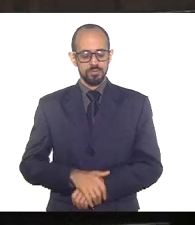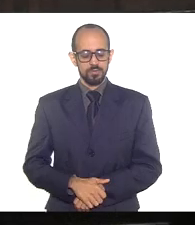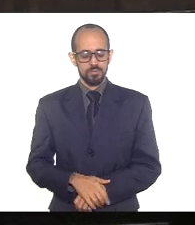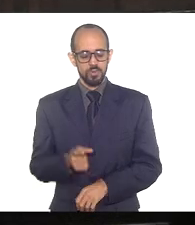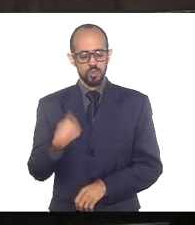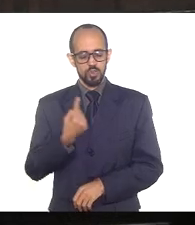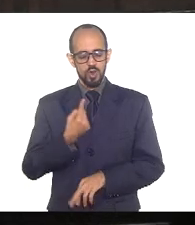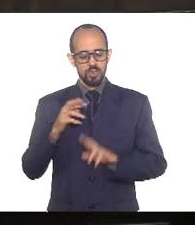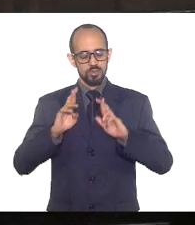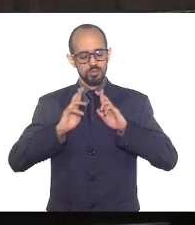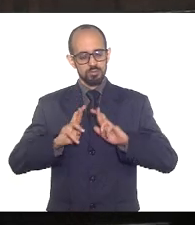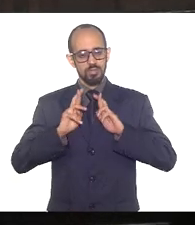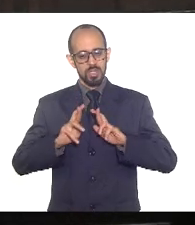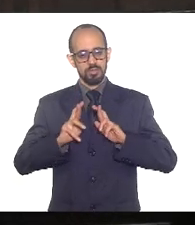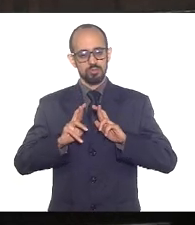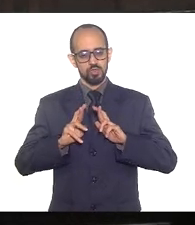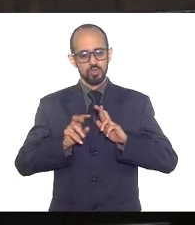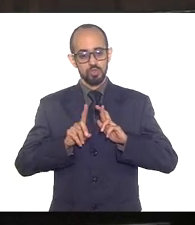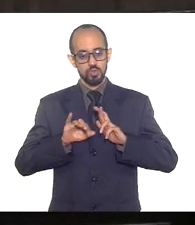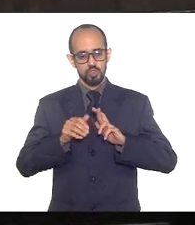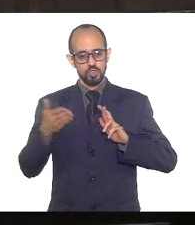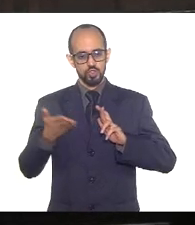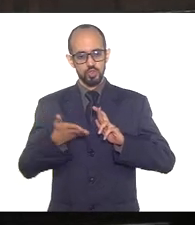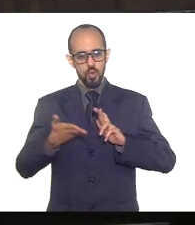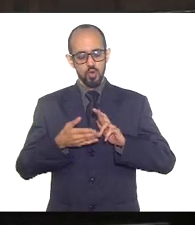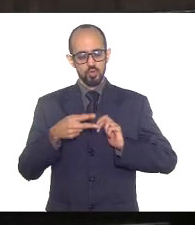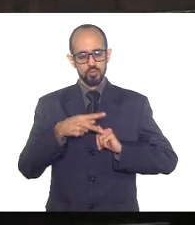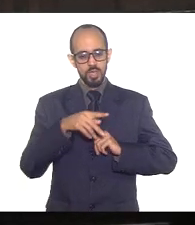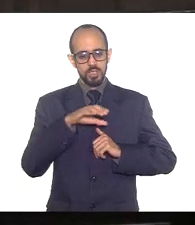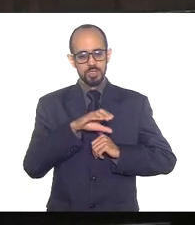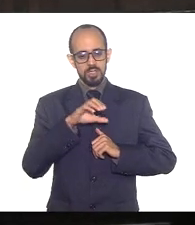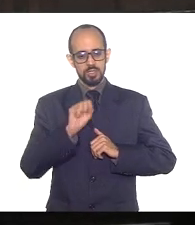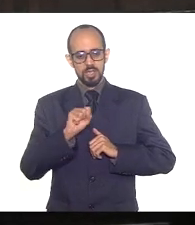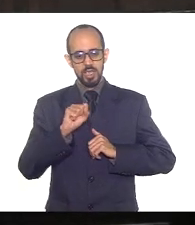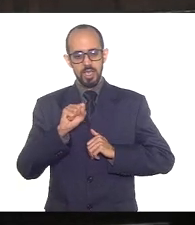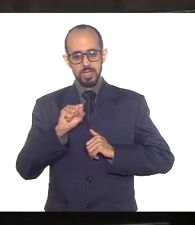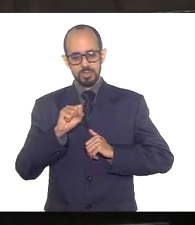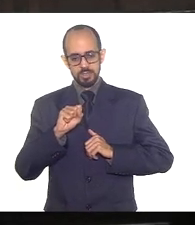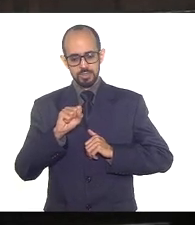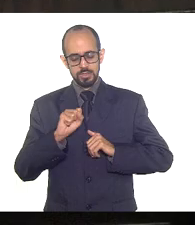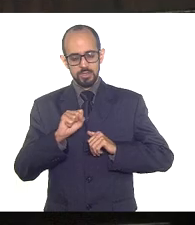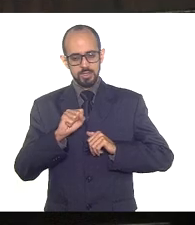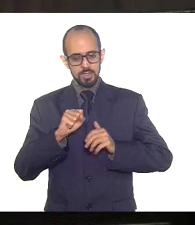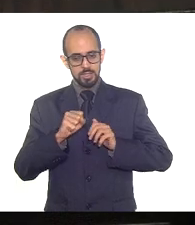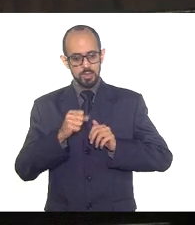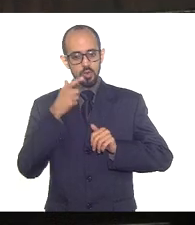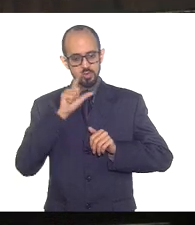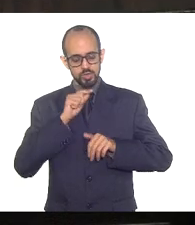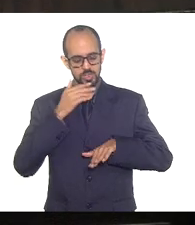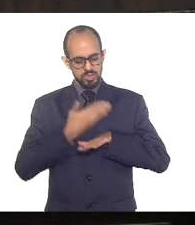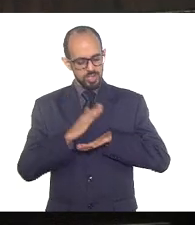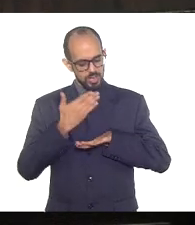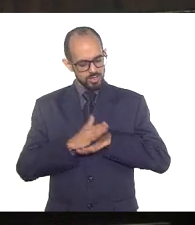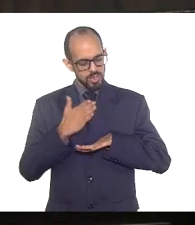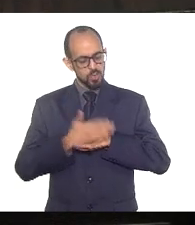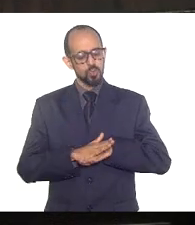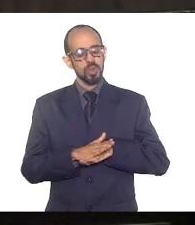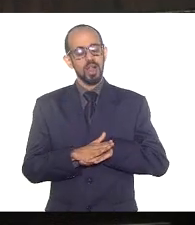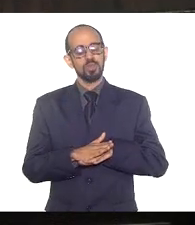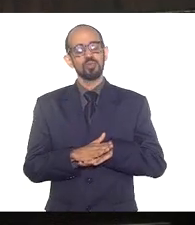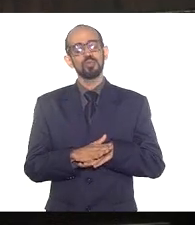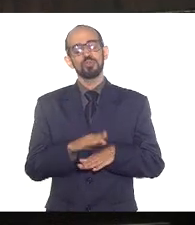a gente espera que na data de hoje o pcf saia do papel e a gente consiga cumprir né